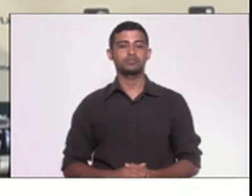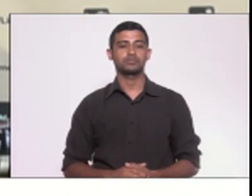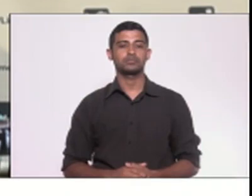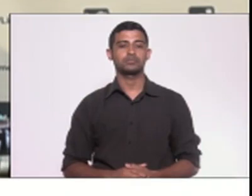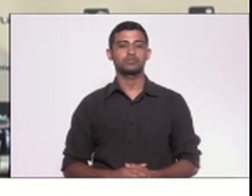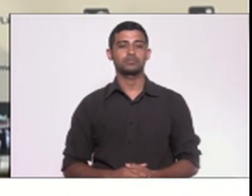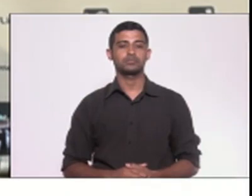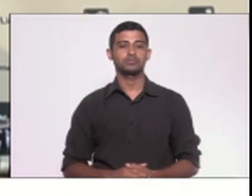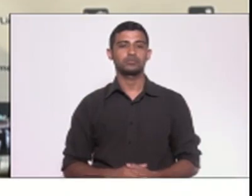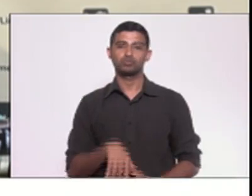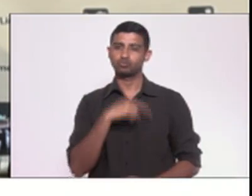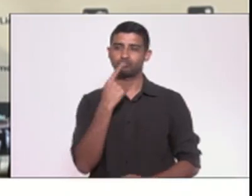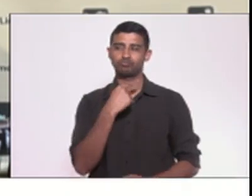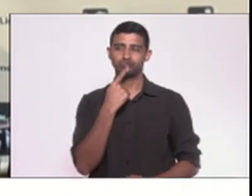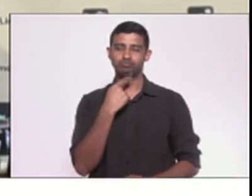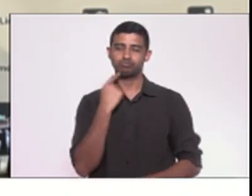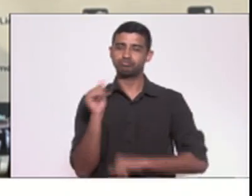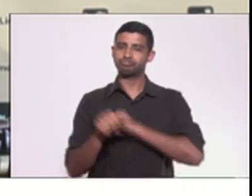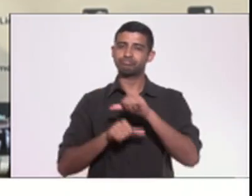não renováveis.